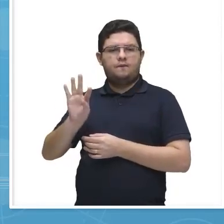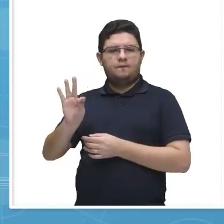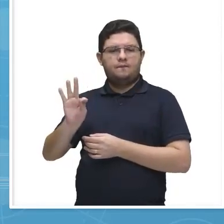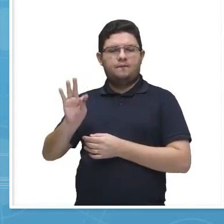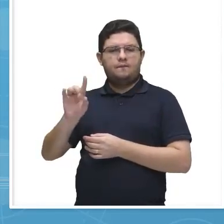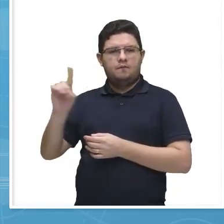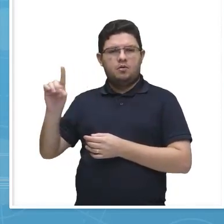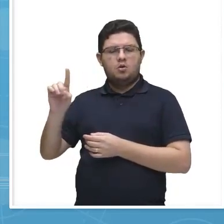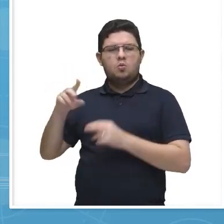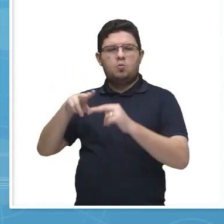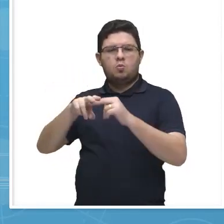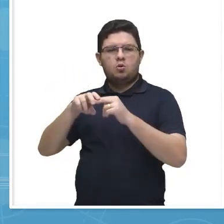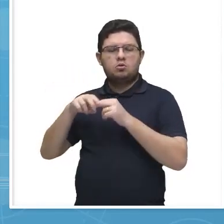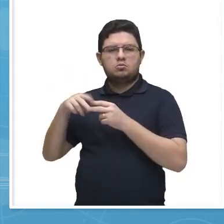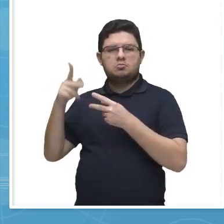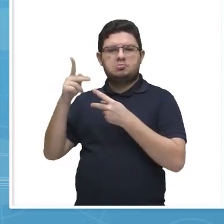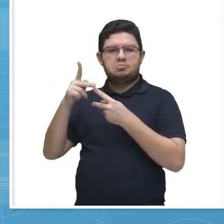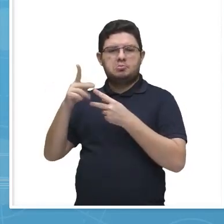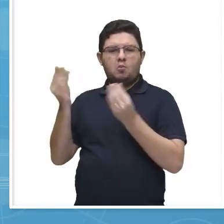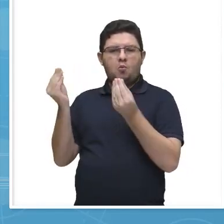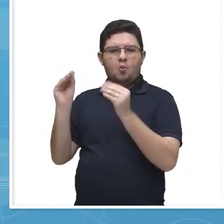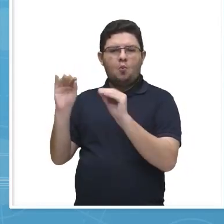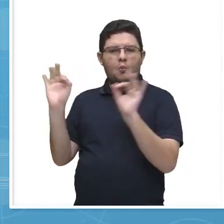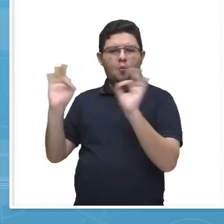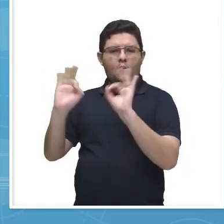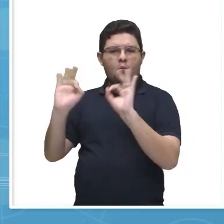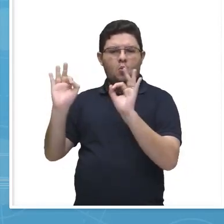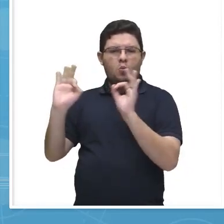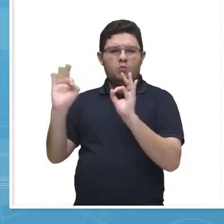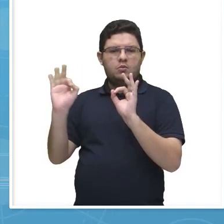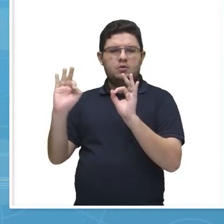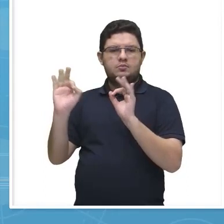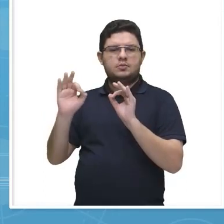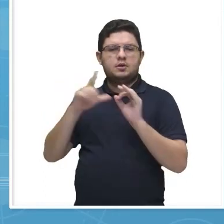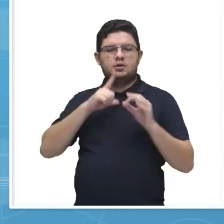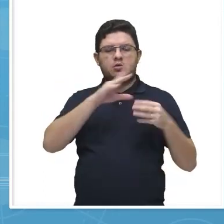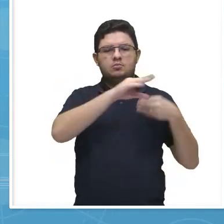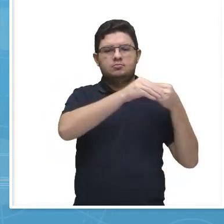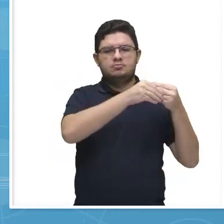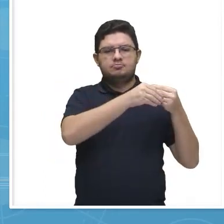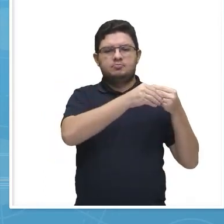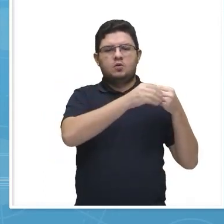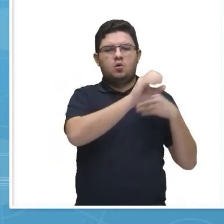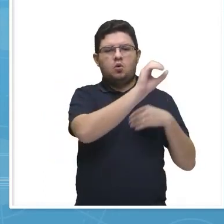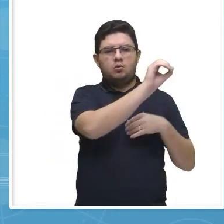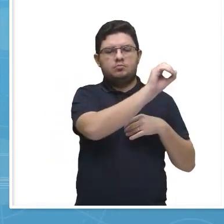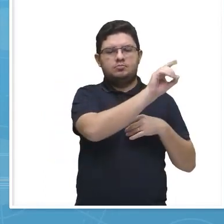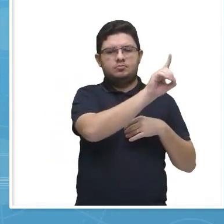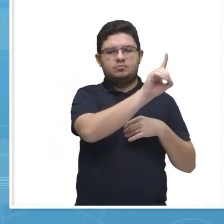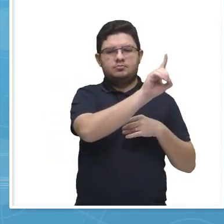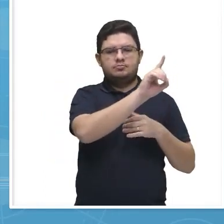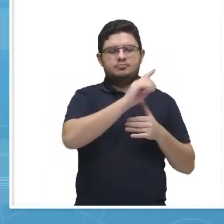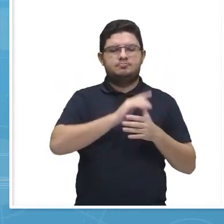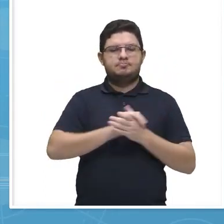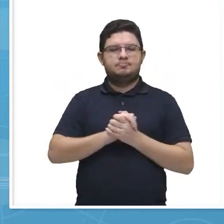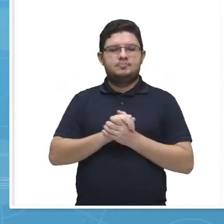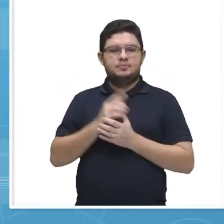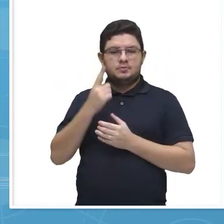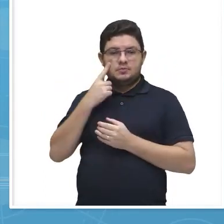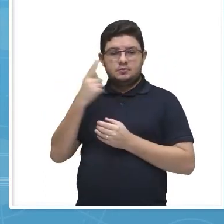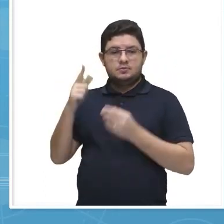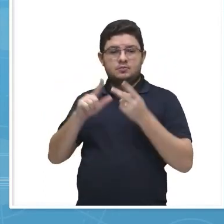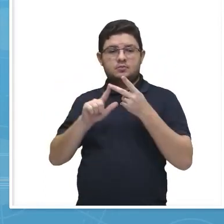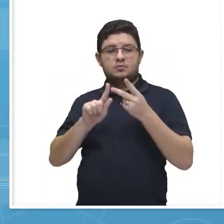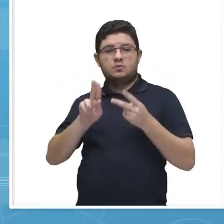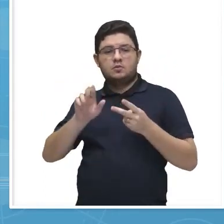tem preposição aqui, eu comprei o quê? Comprei um carro, complemento verbal, objeto direto. Gustavo